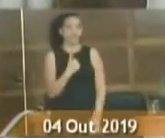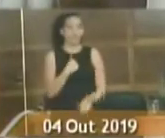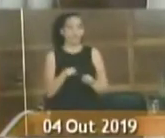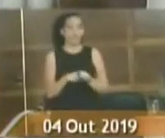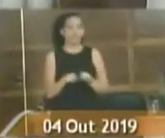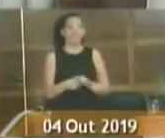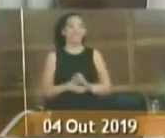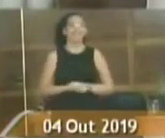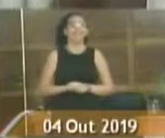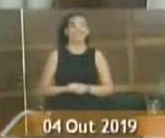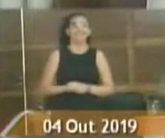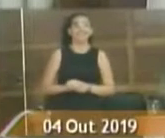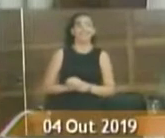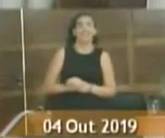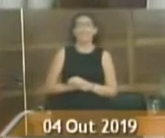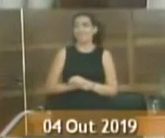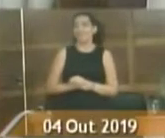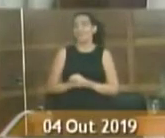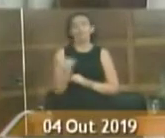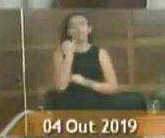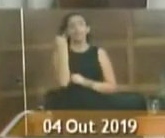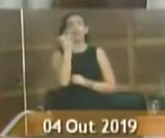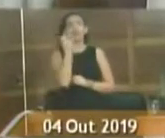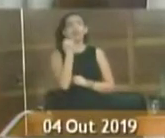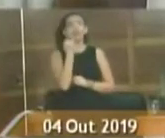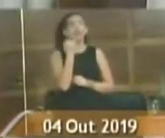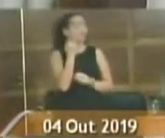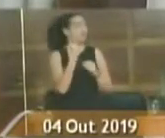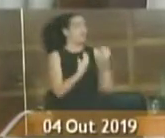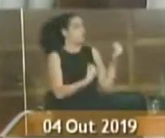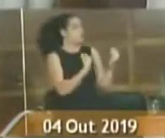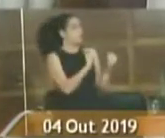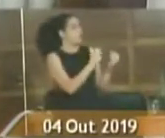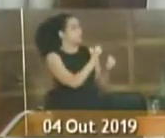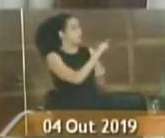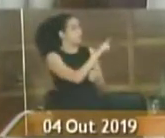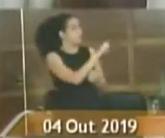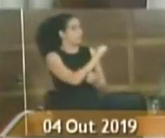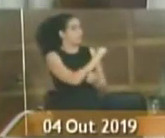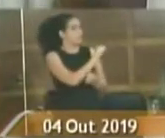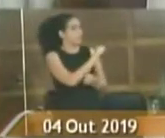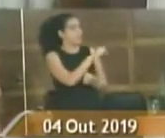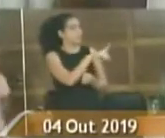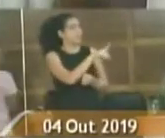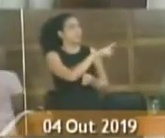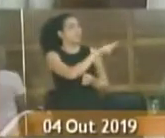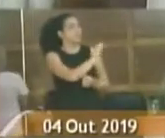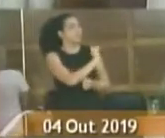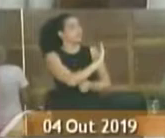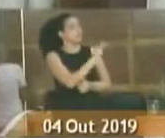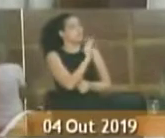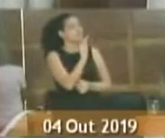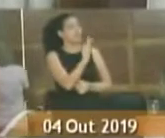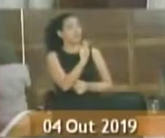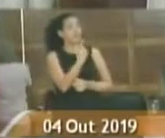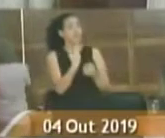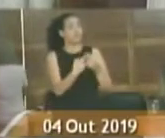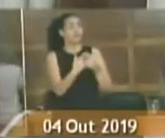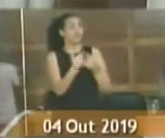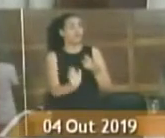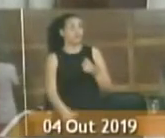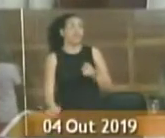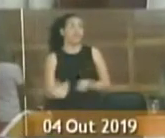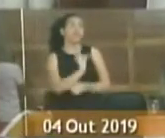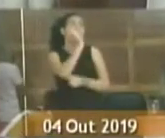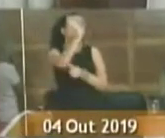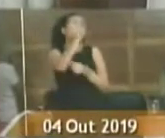né? E é muito importante, como a Alessandra ressaltou, eles são o futuro, então eu